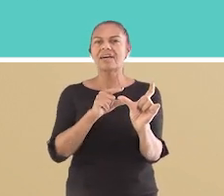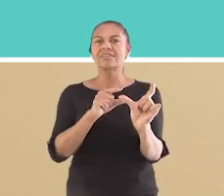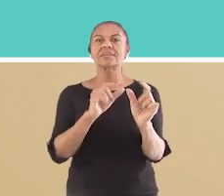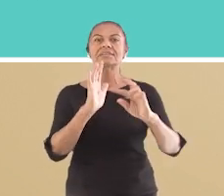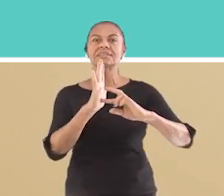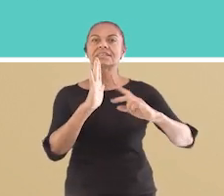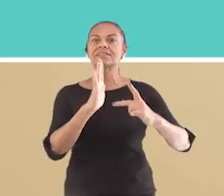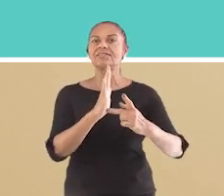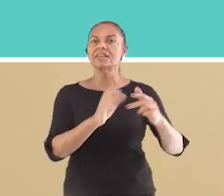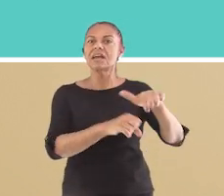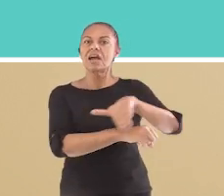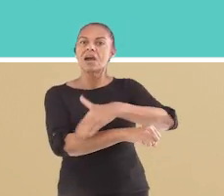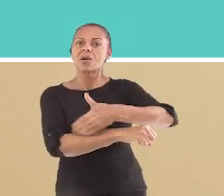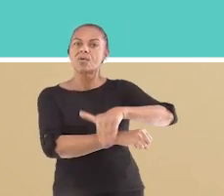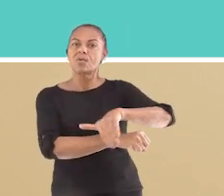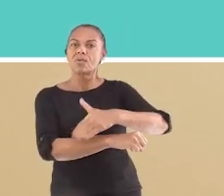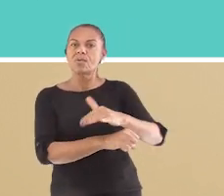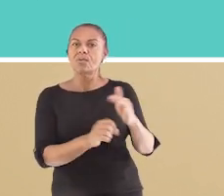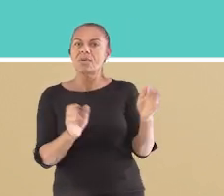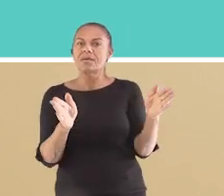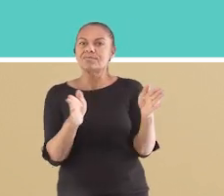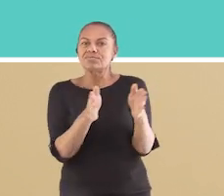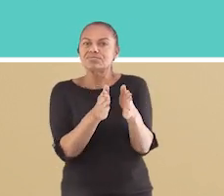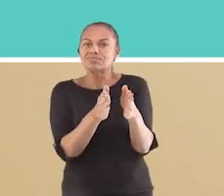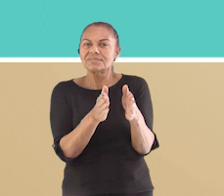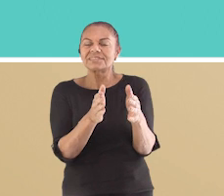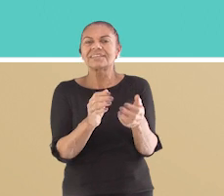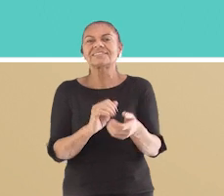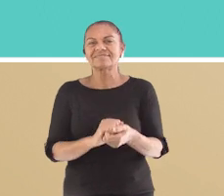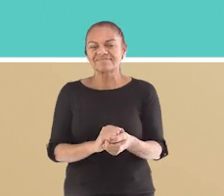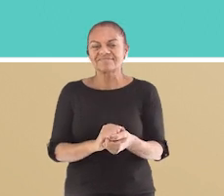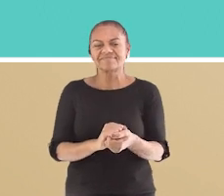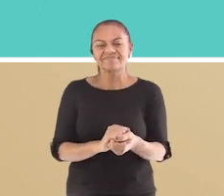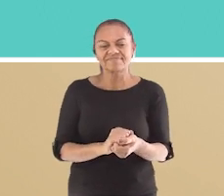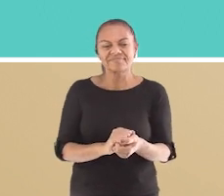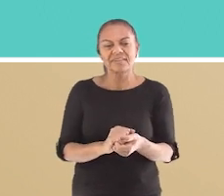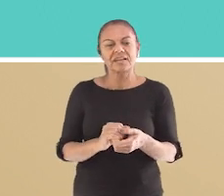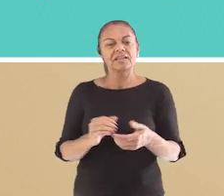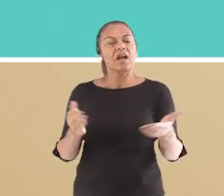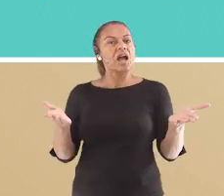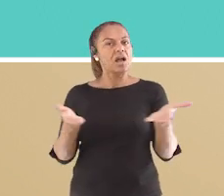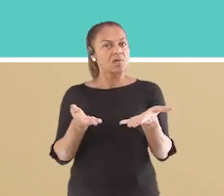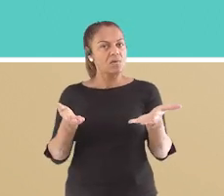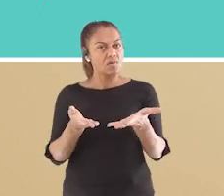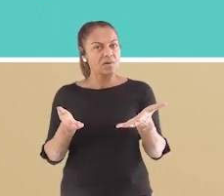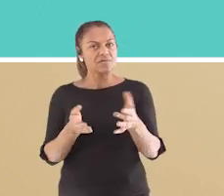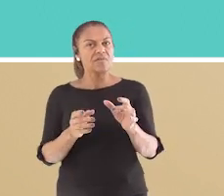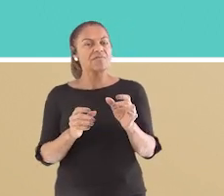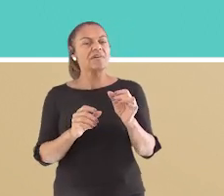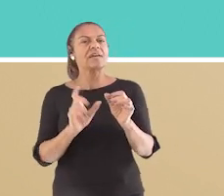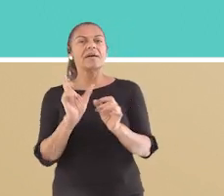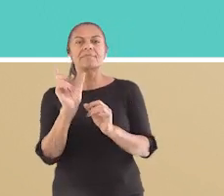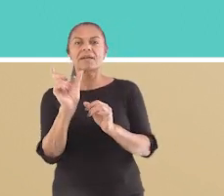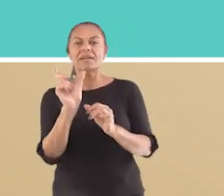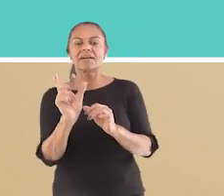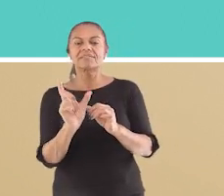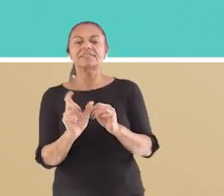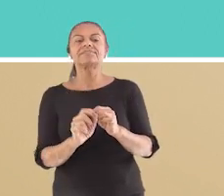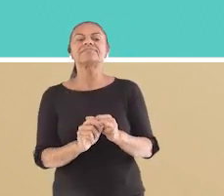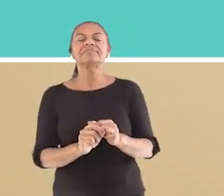é uma rua menor, mais estreita. E, agora que entendemos o que são vícios de linguagem, podemos falar